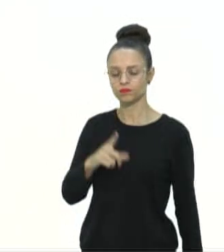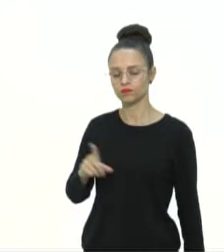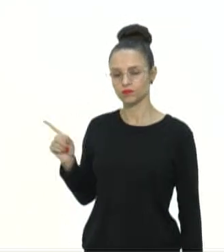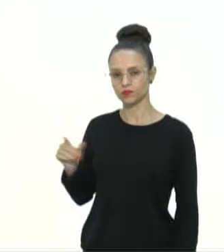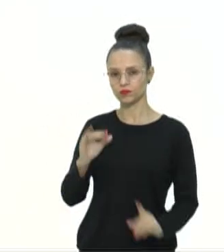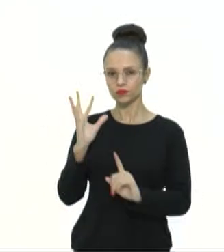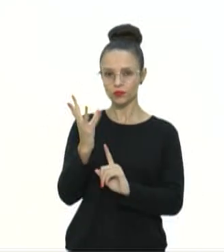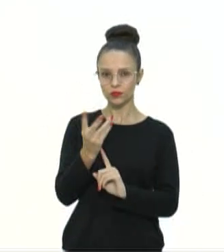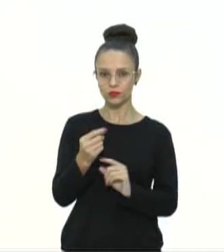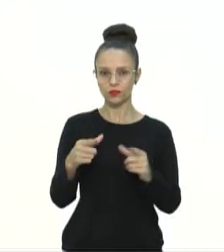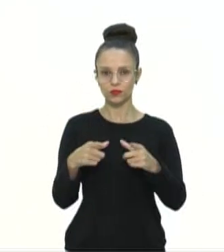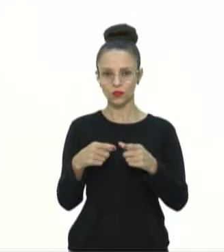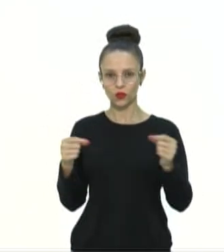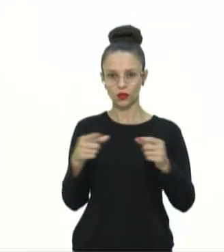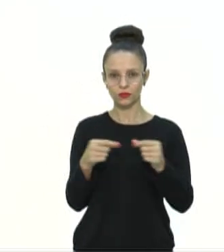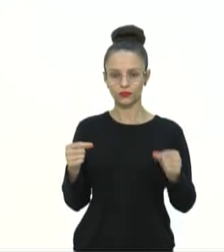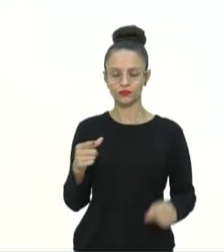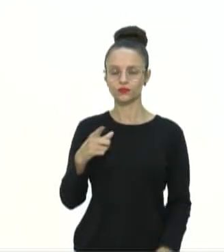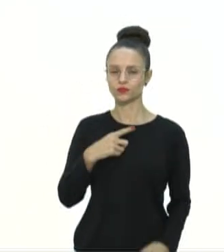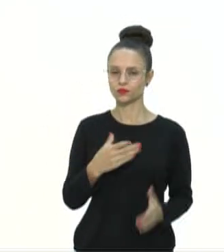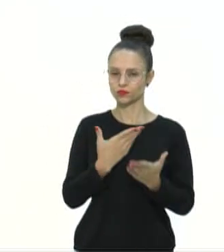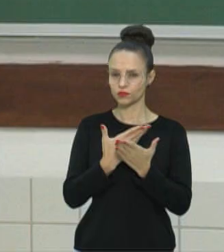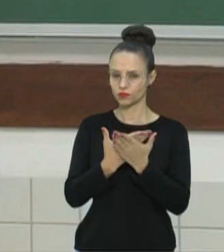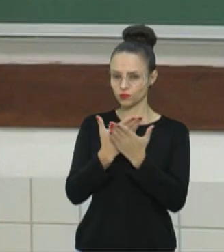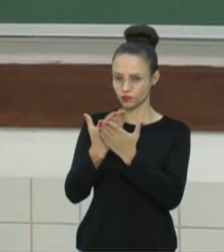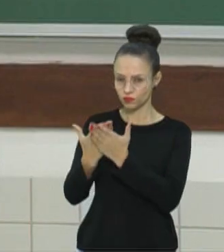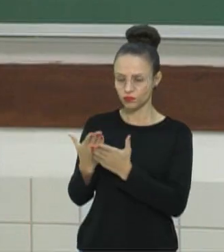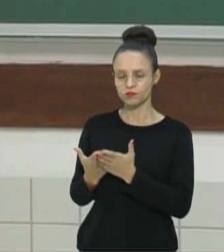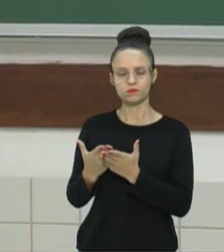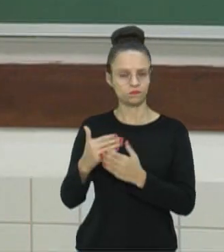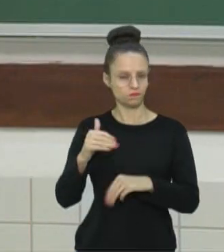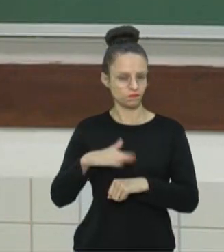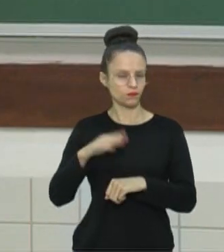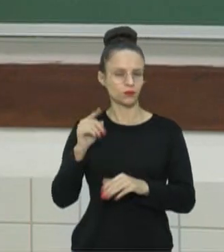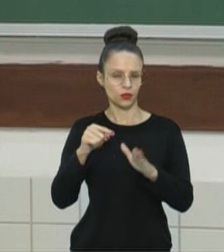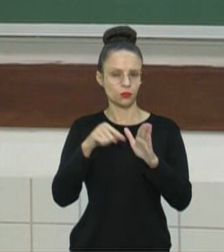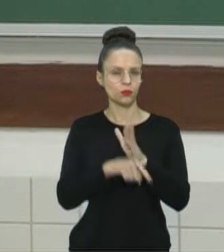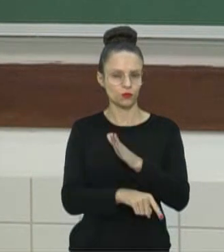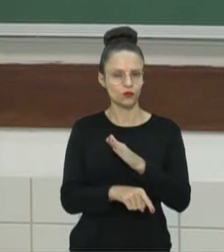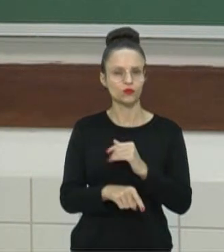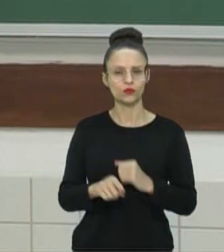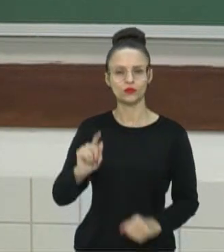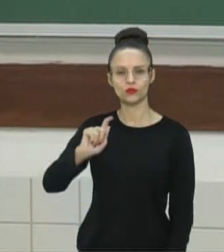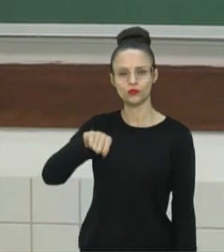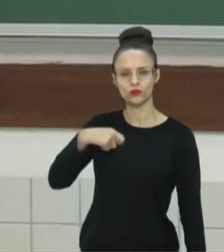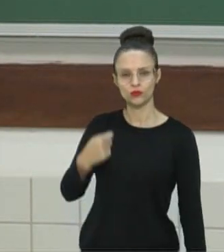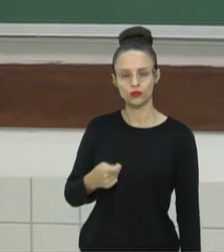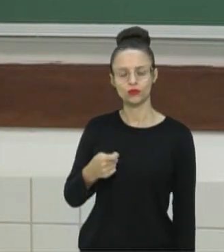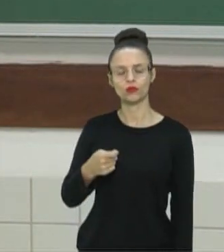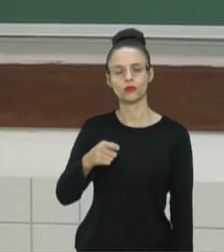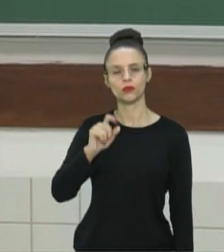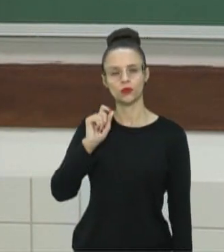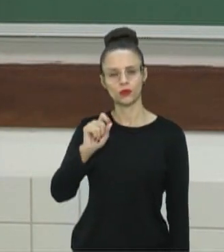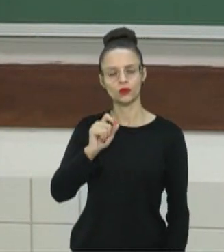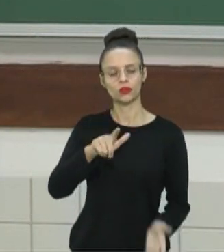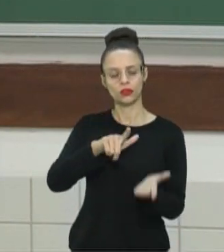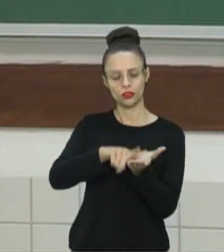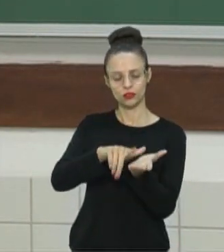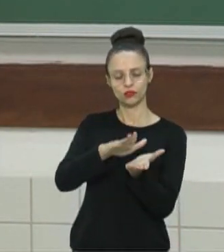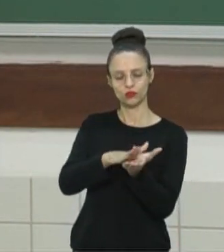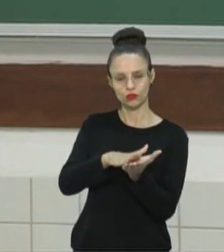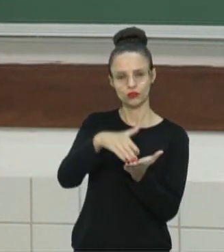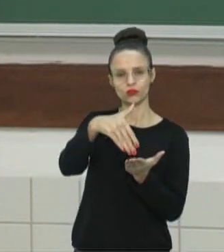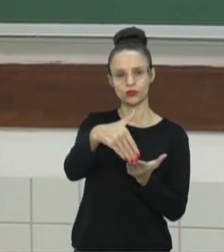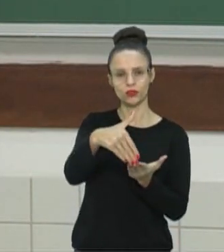arte japonesa, eles fizeram um estudo um pouquinho mais profundo, né? Com a xilogravura que nós vimos